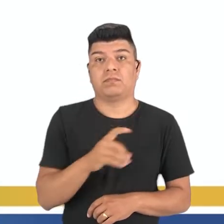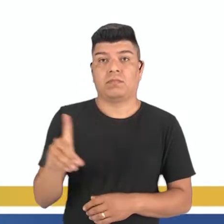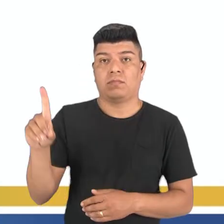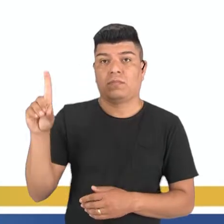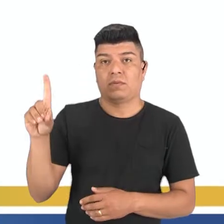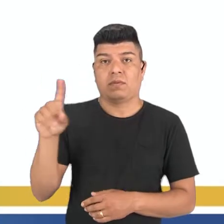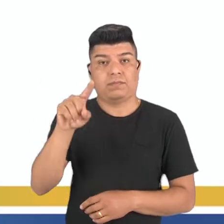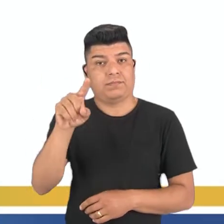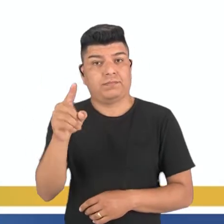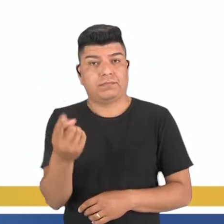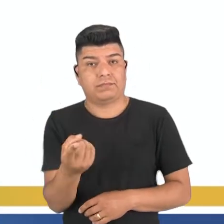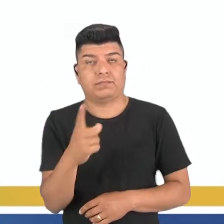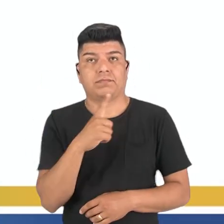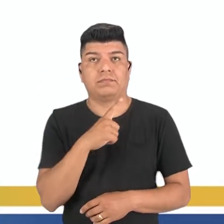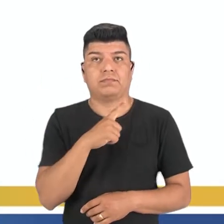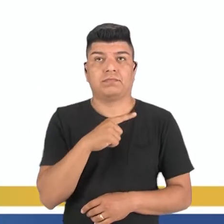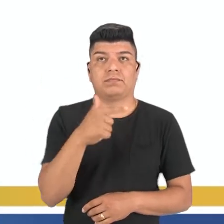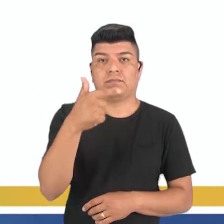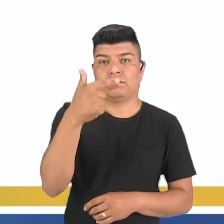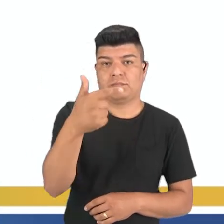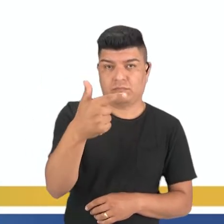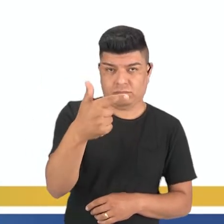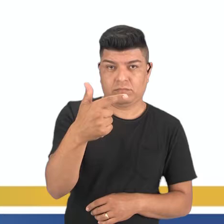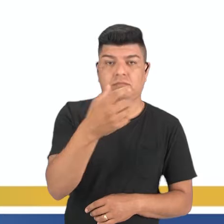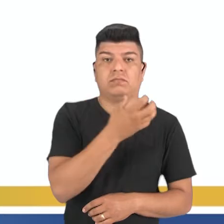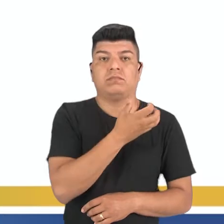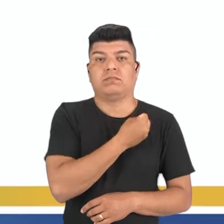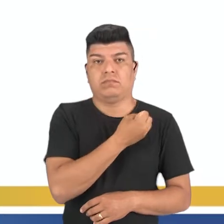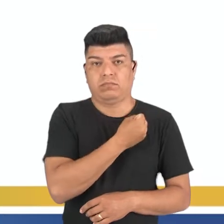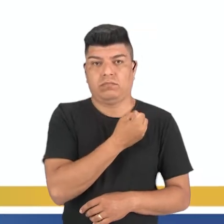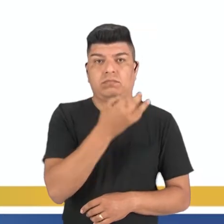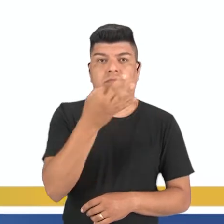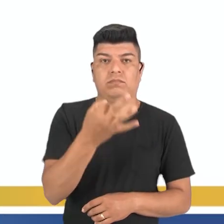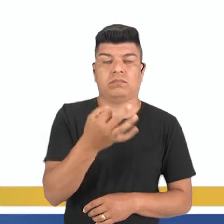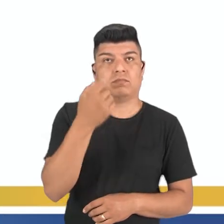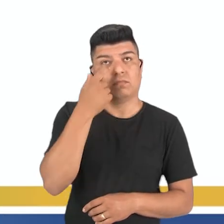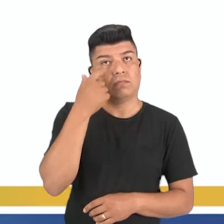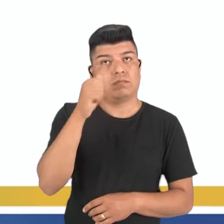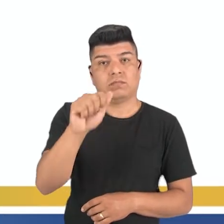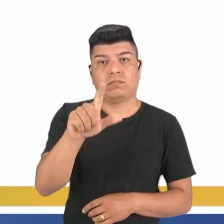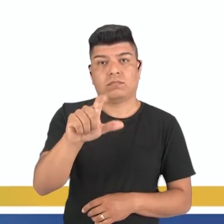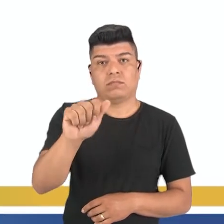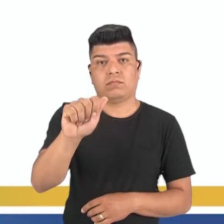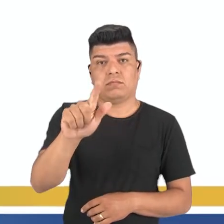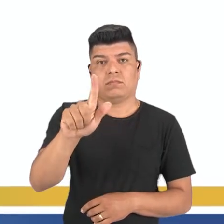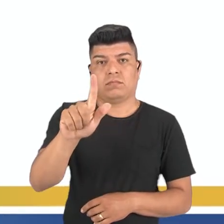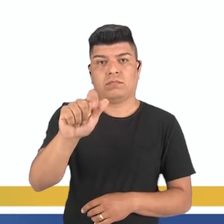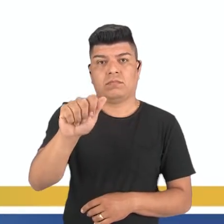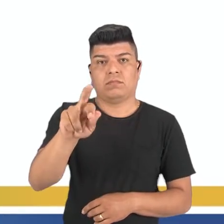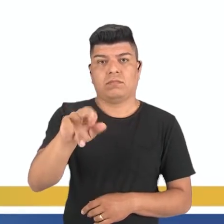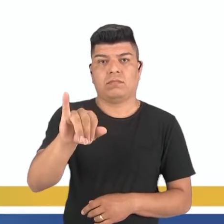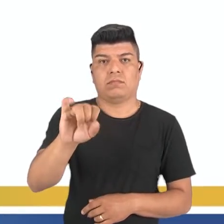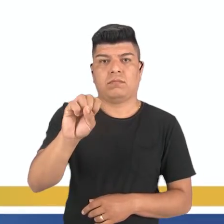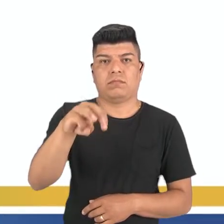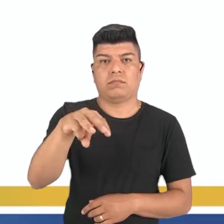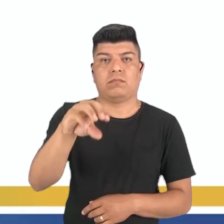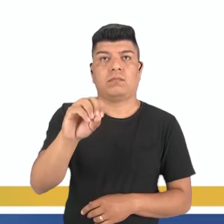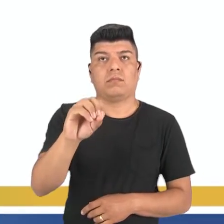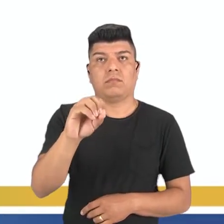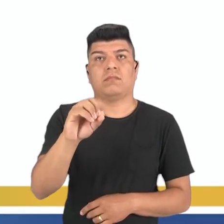da vírgula, ele possui dois algarismos, ok? O próximo exemplo é 4,6